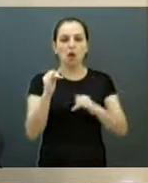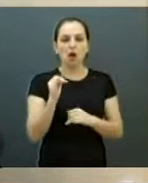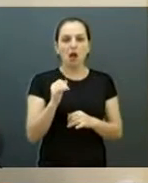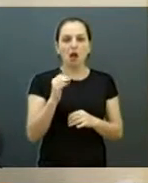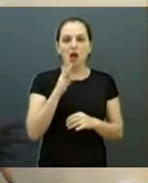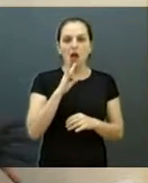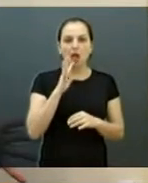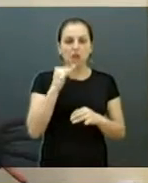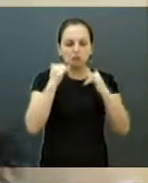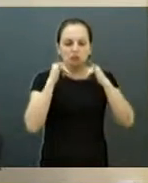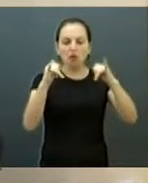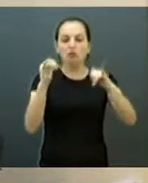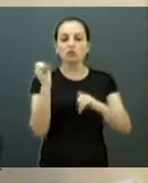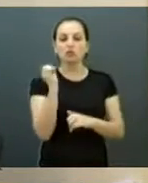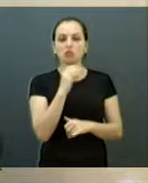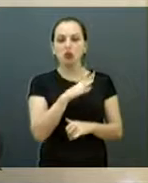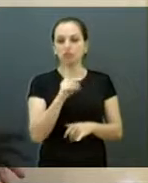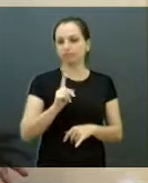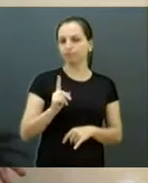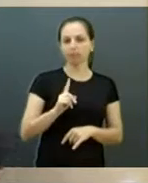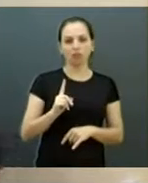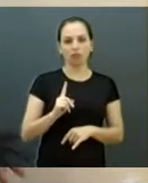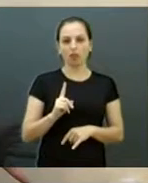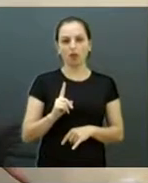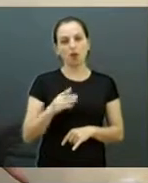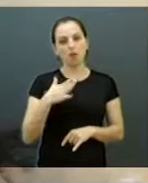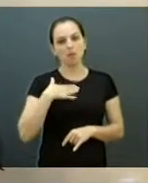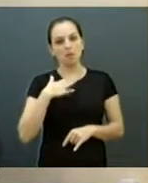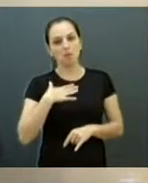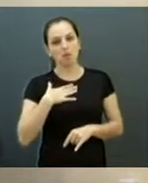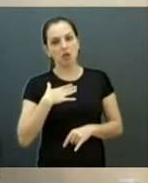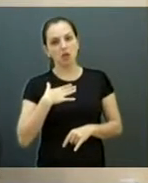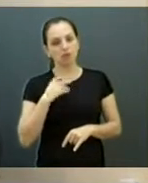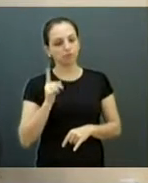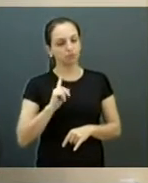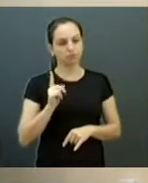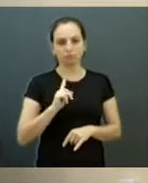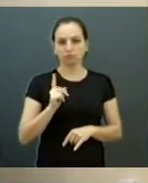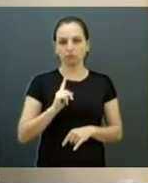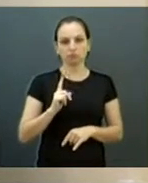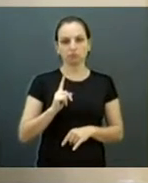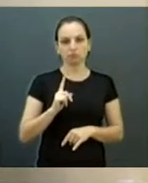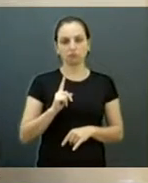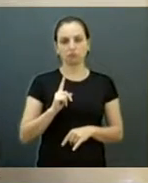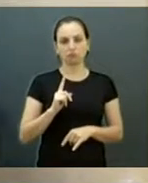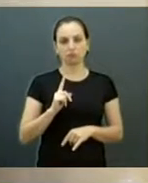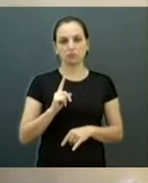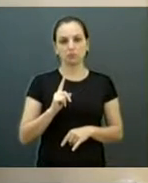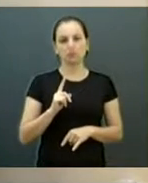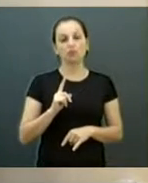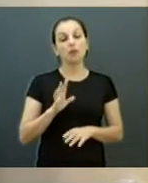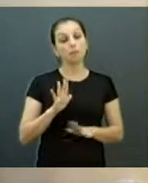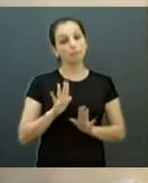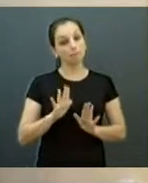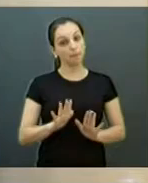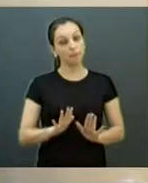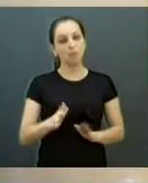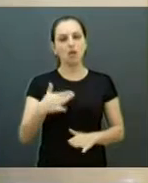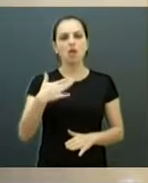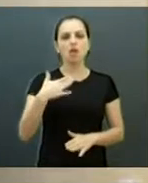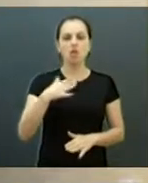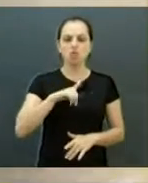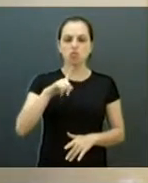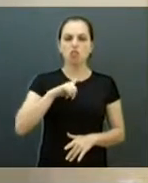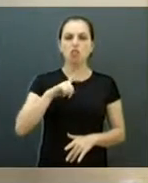fala que foi pego de surpresa pra mim é temerário essa casa falar isso só que eu tenho